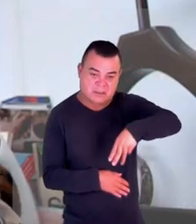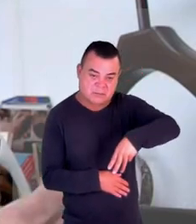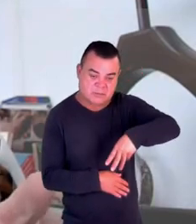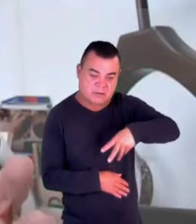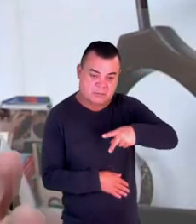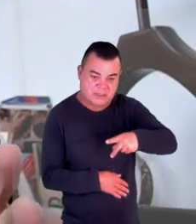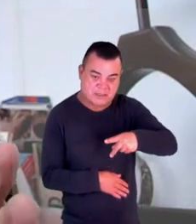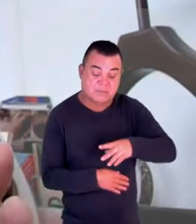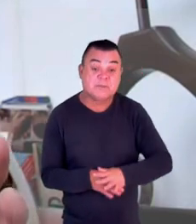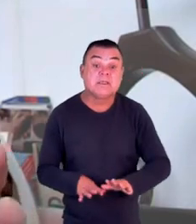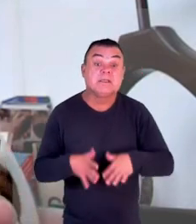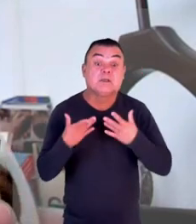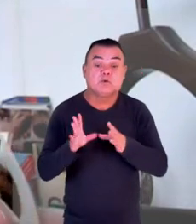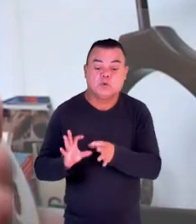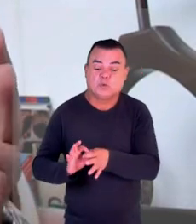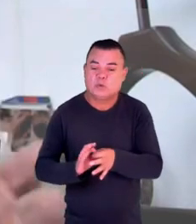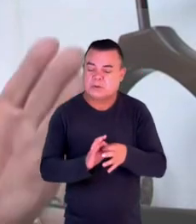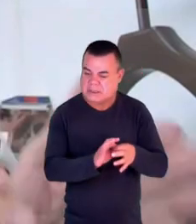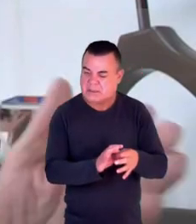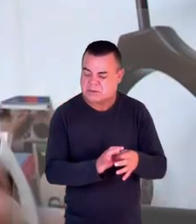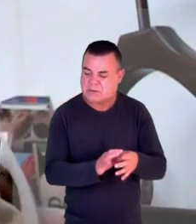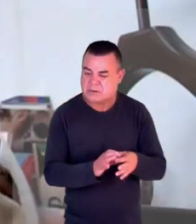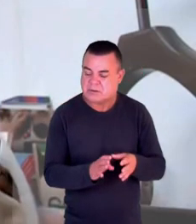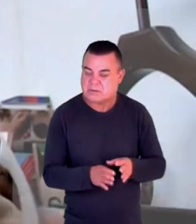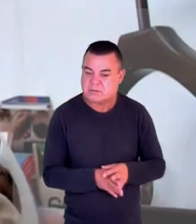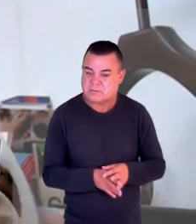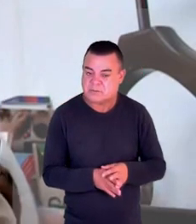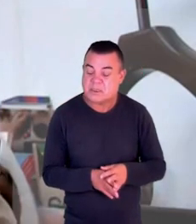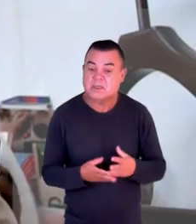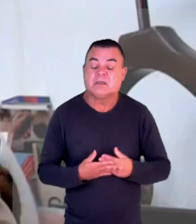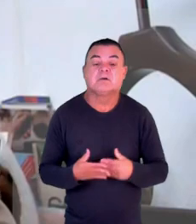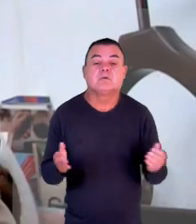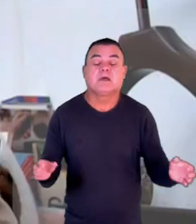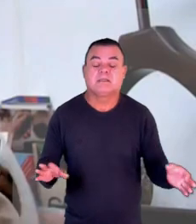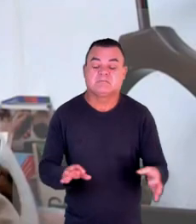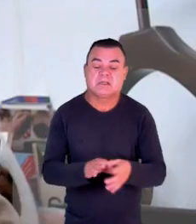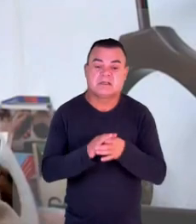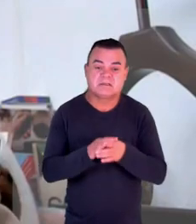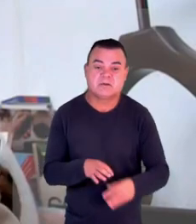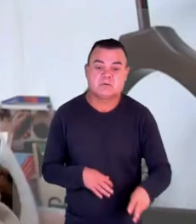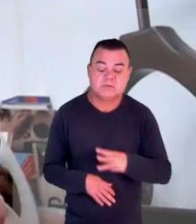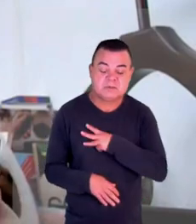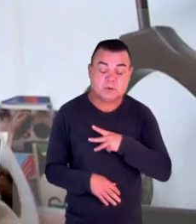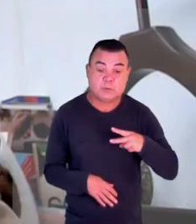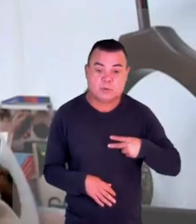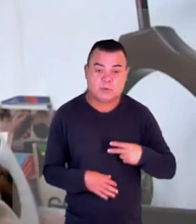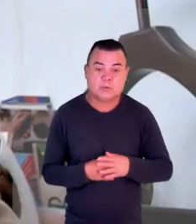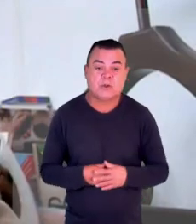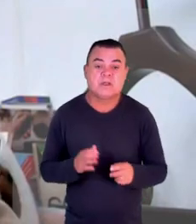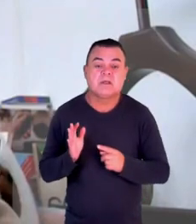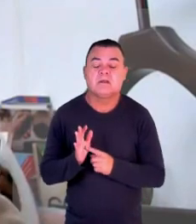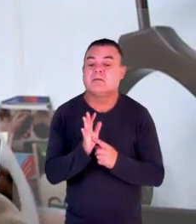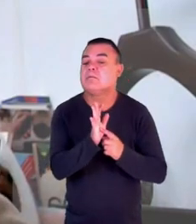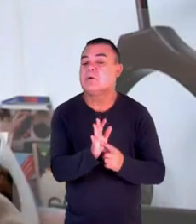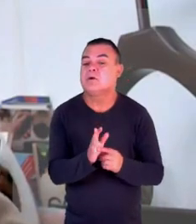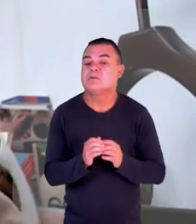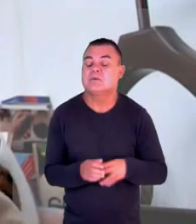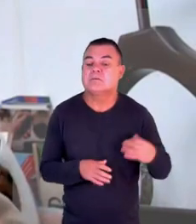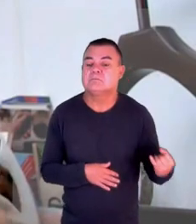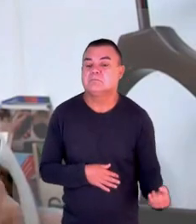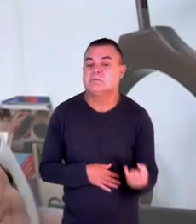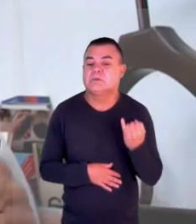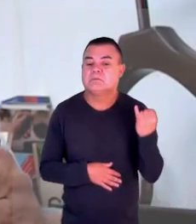e no contexto da recomendação no sentido da intervenção do Ministério Público eu destaco o o a